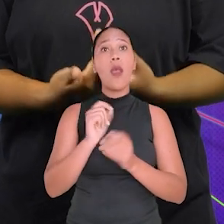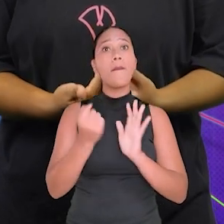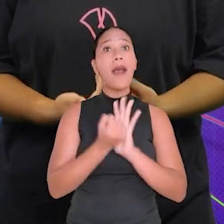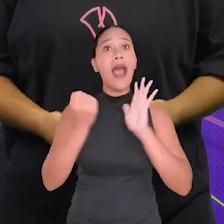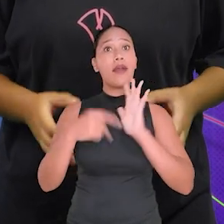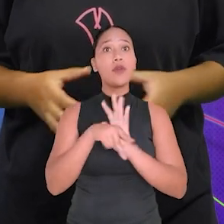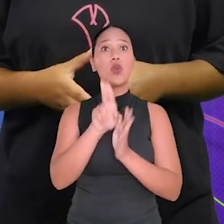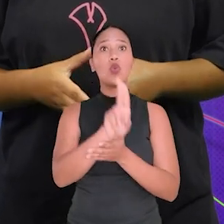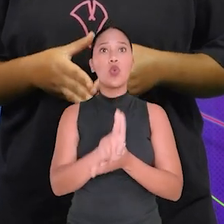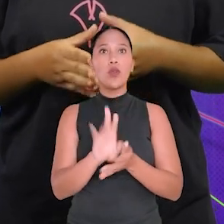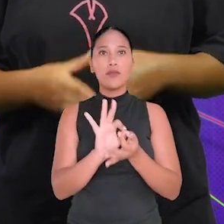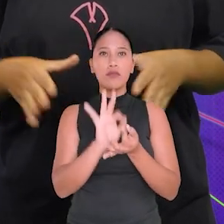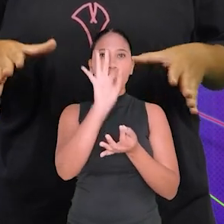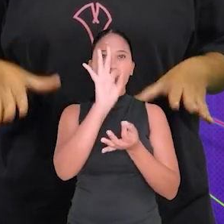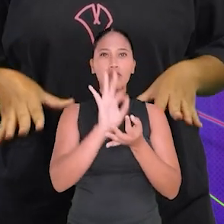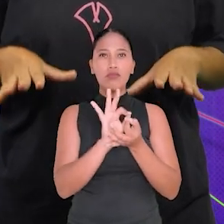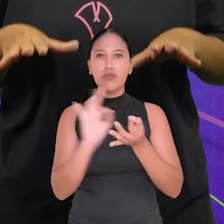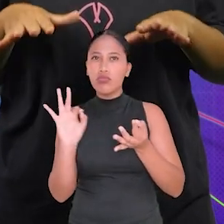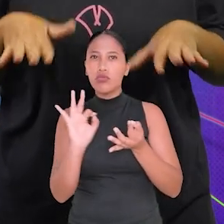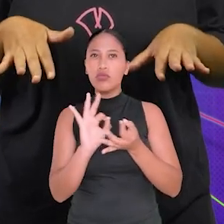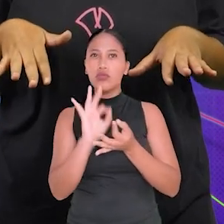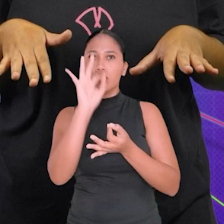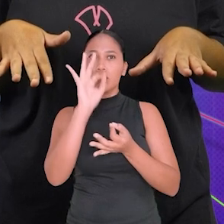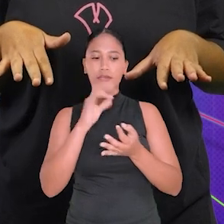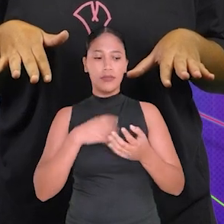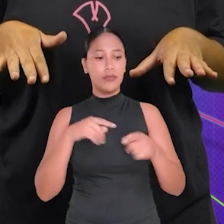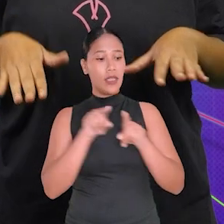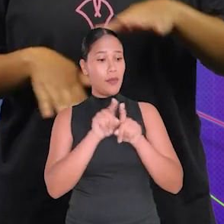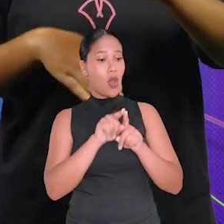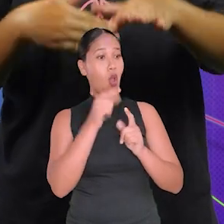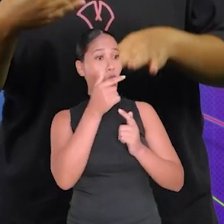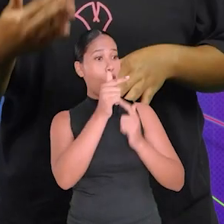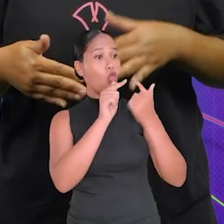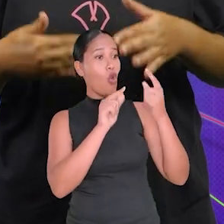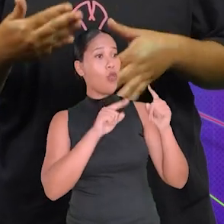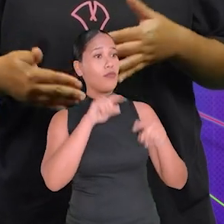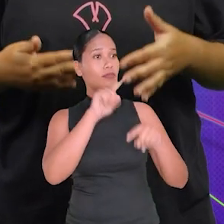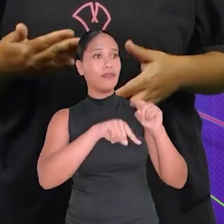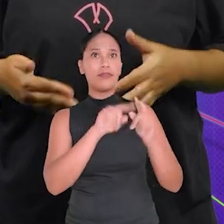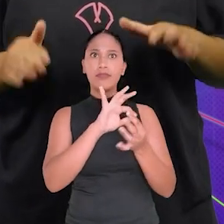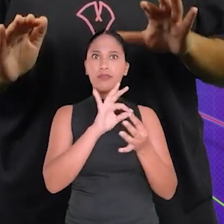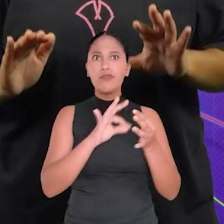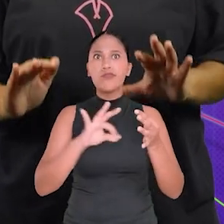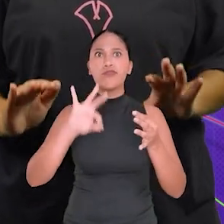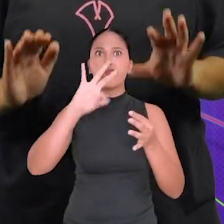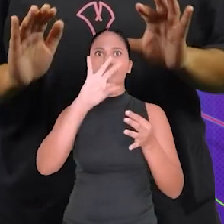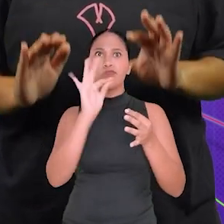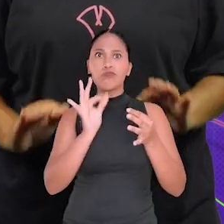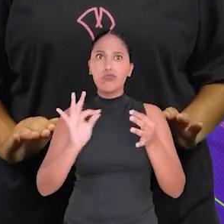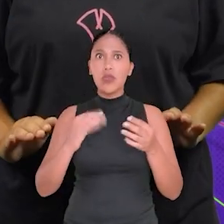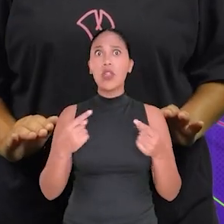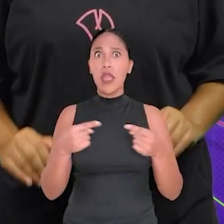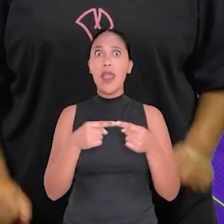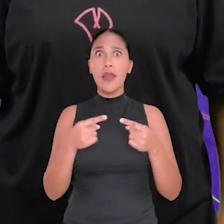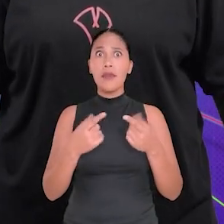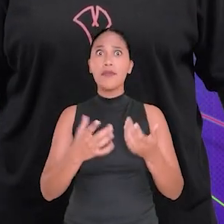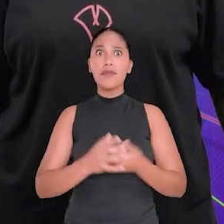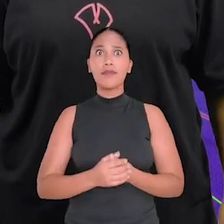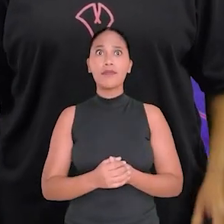e personagens é marcada pela utilização de linhas retas e angulares, em contraste com outros elementos mais orgânicos e